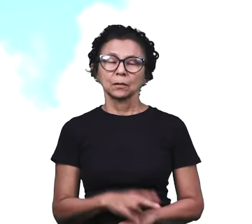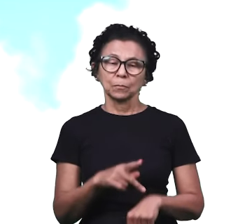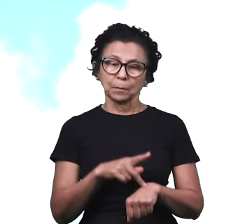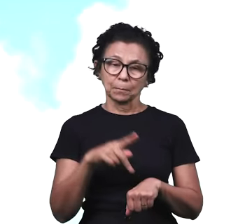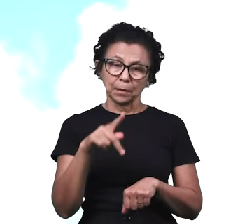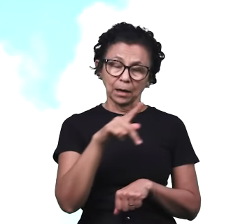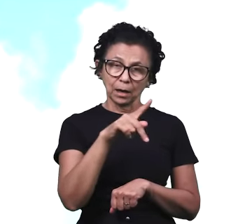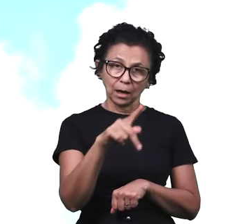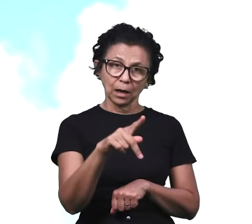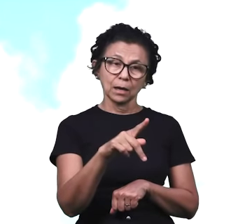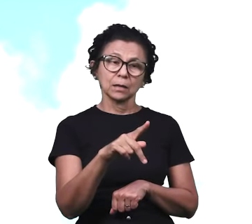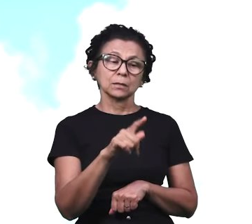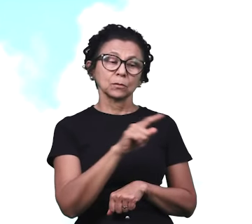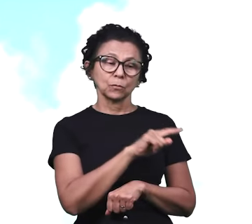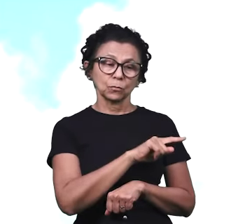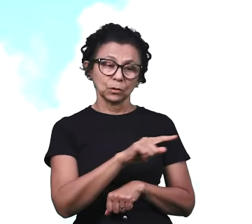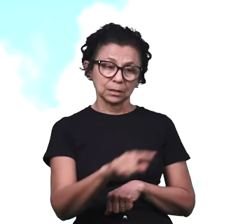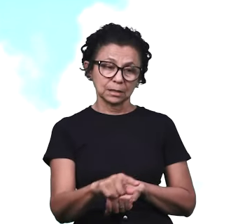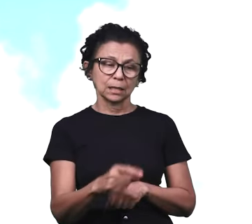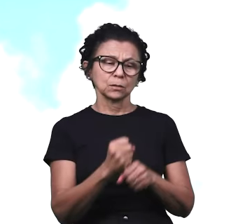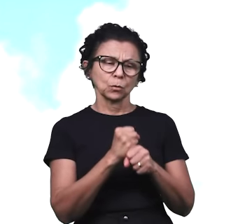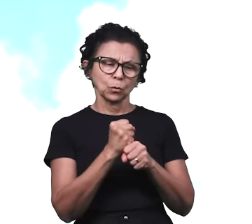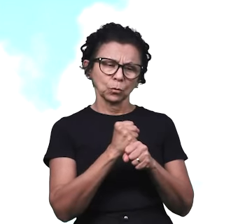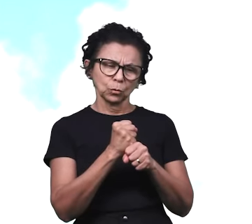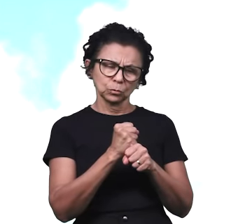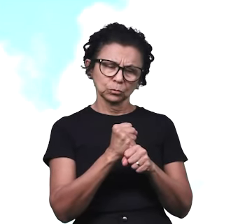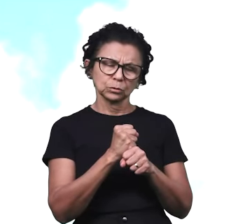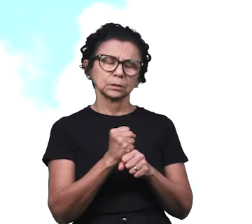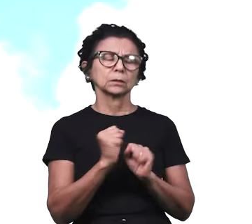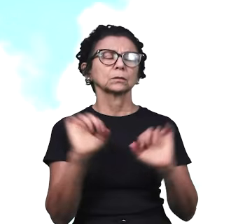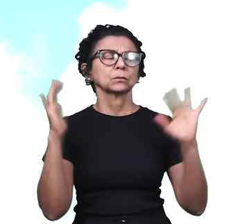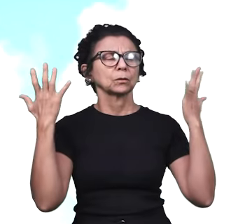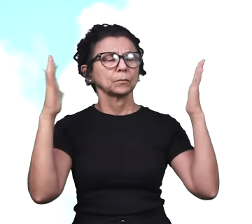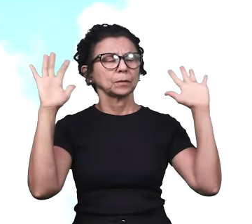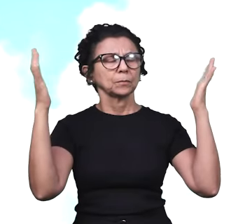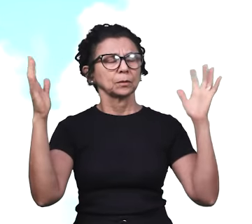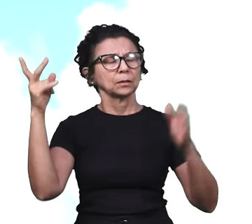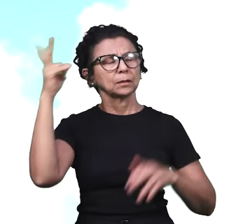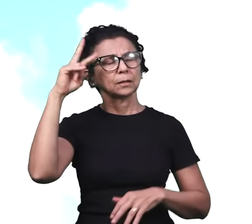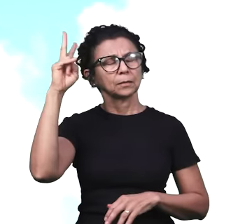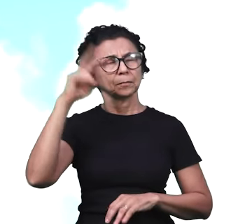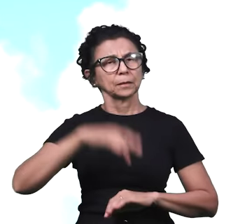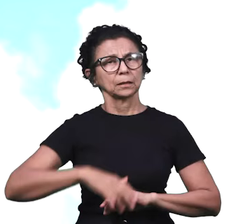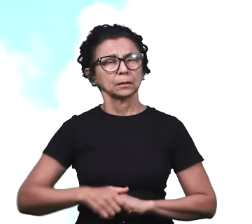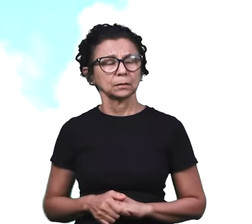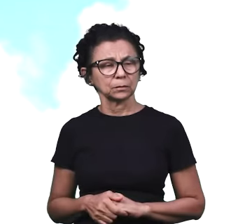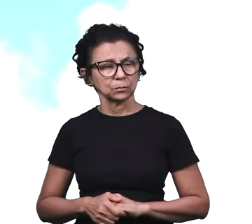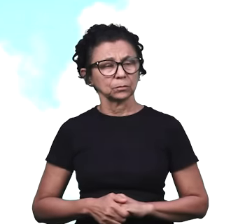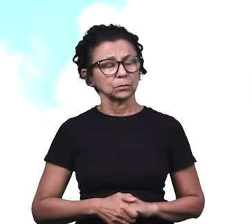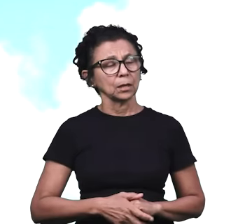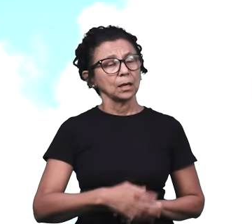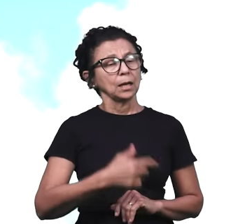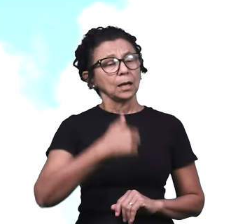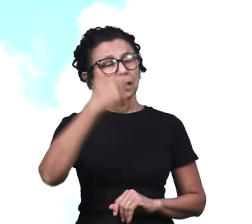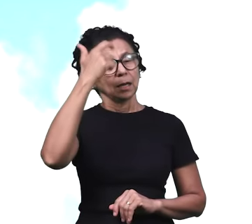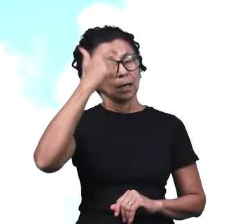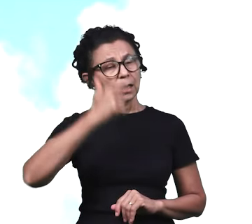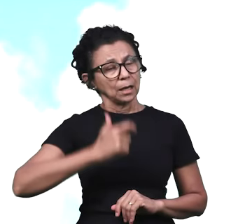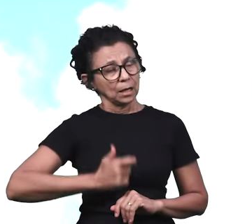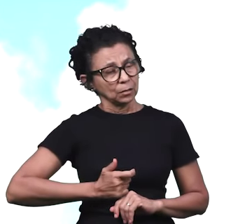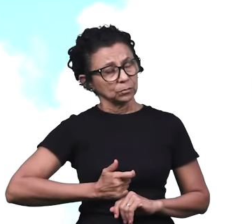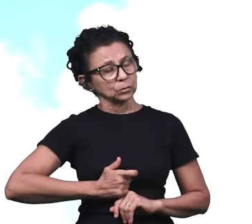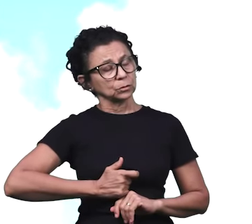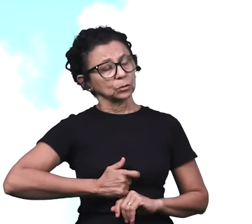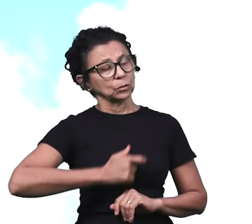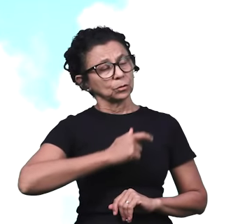Páscoa todos os anos, lembrando, eu libertei vocês da escravidão. E quando a referência